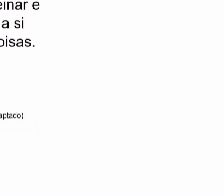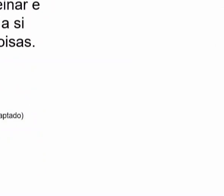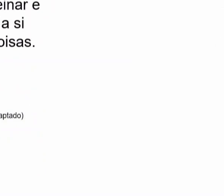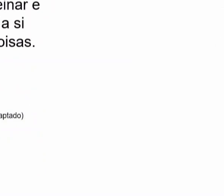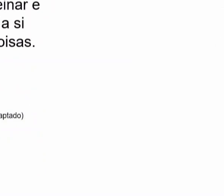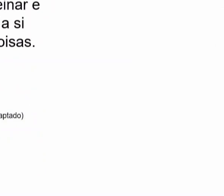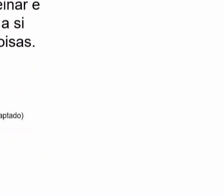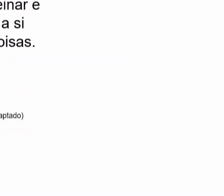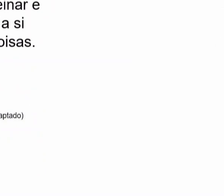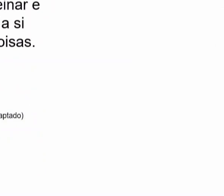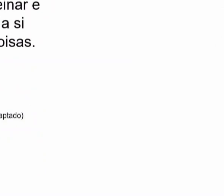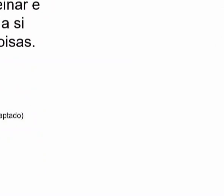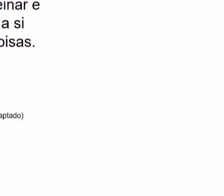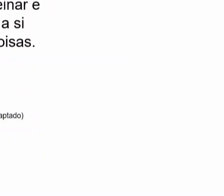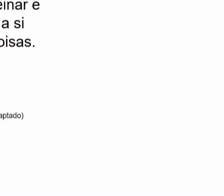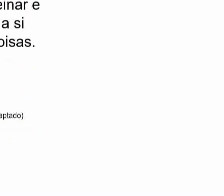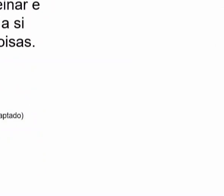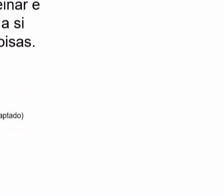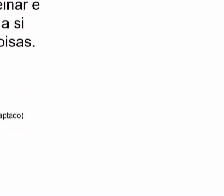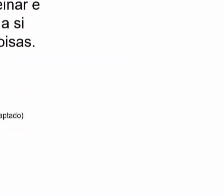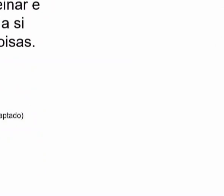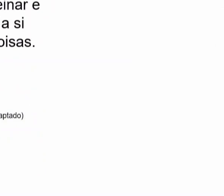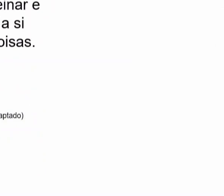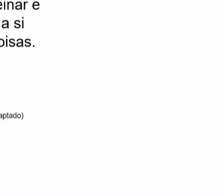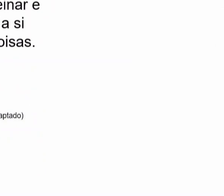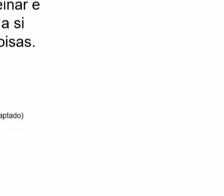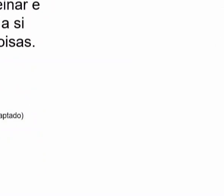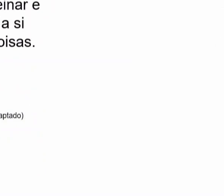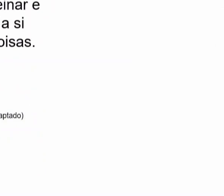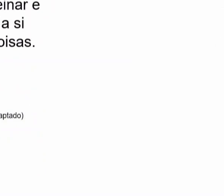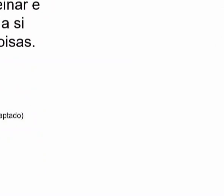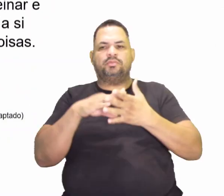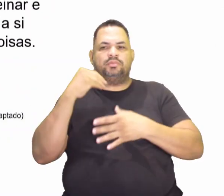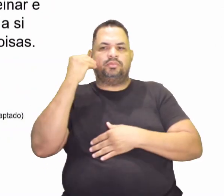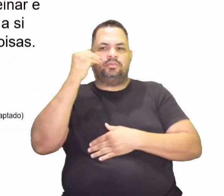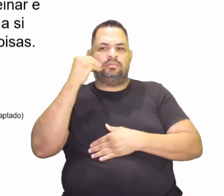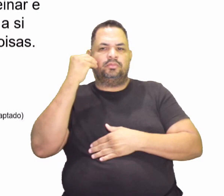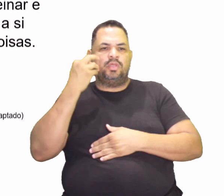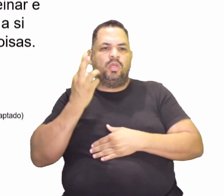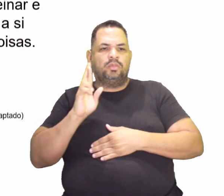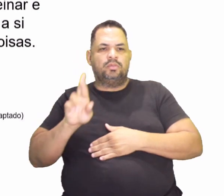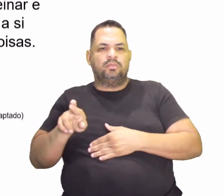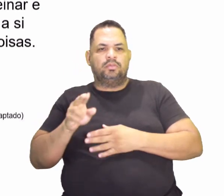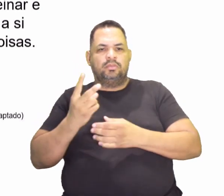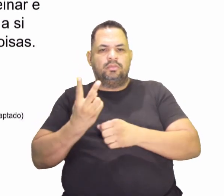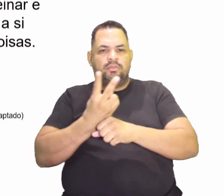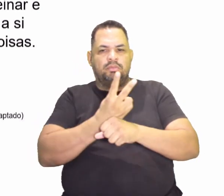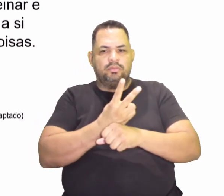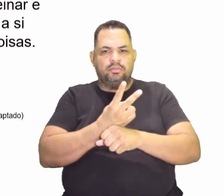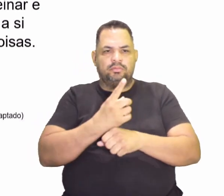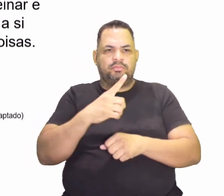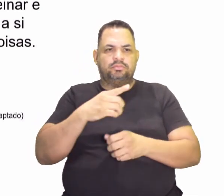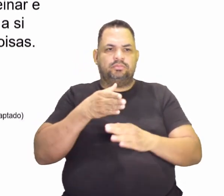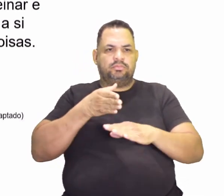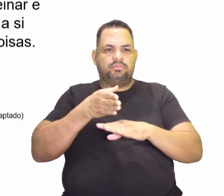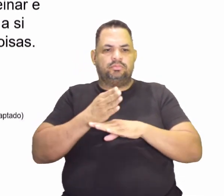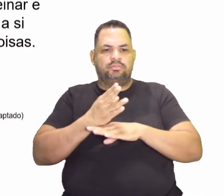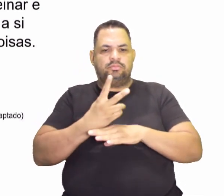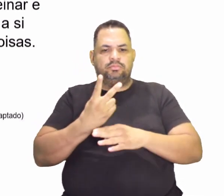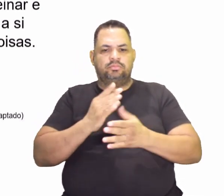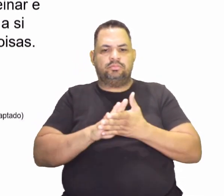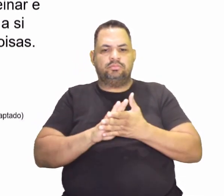Lá no humanismo renascentista, acentuando o papel da experiência e da razão, aqui entra as duas correntes,